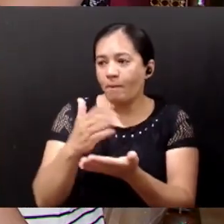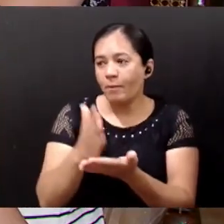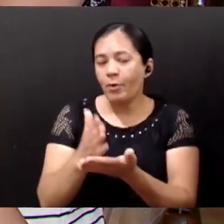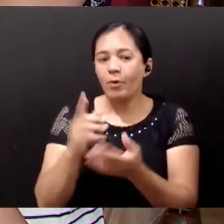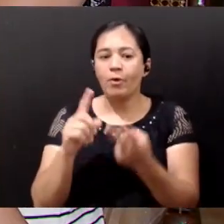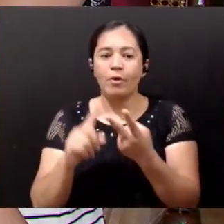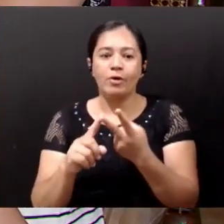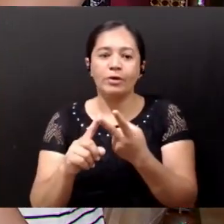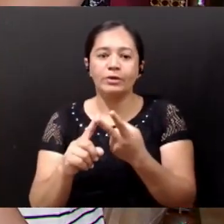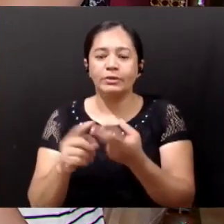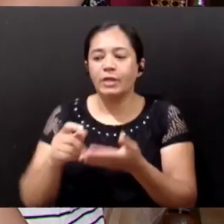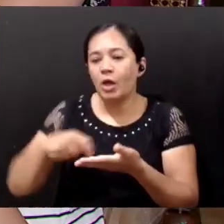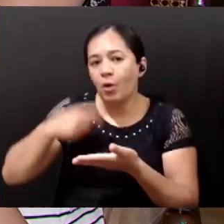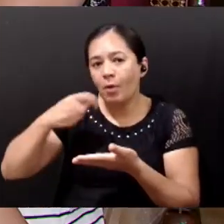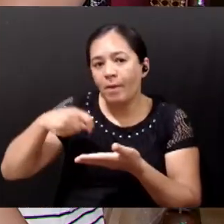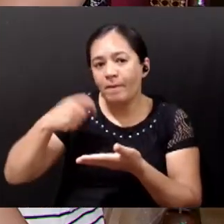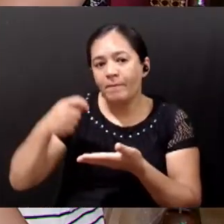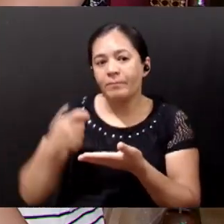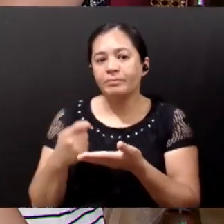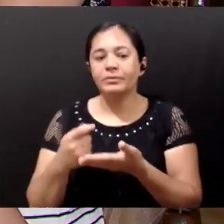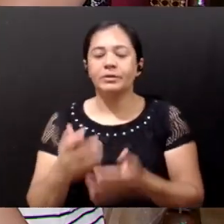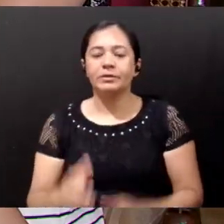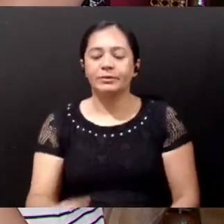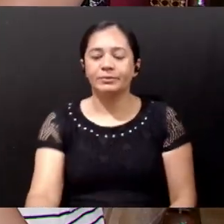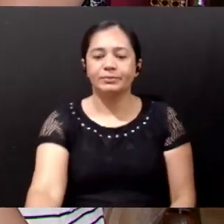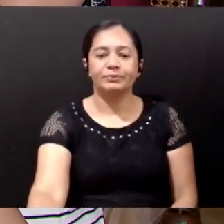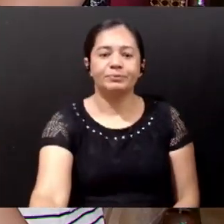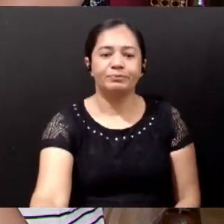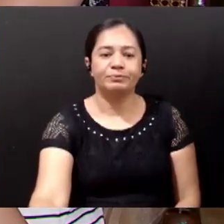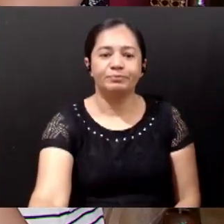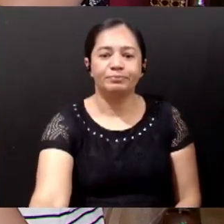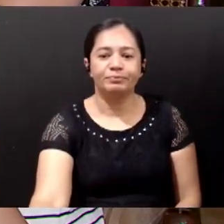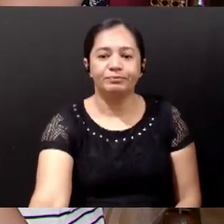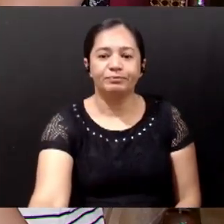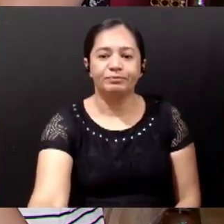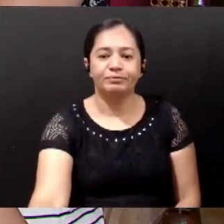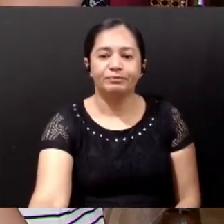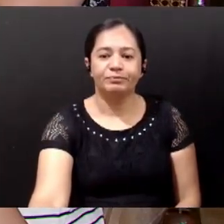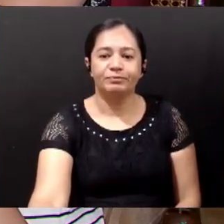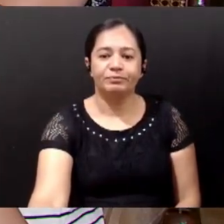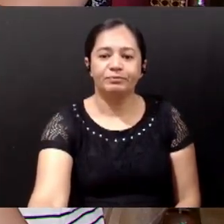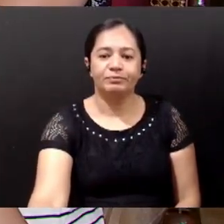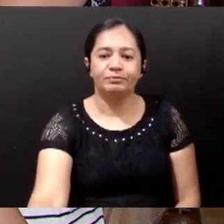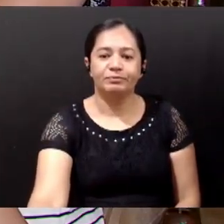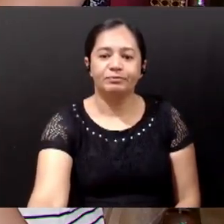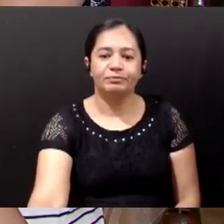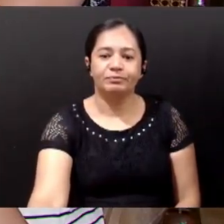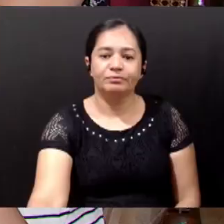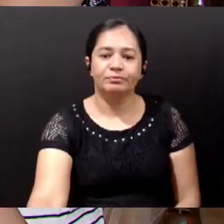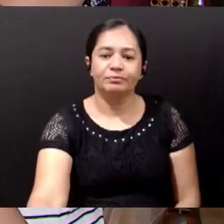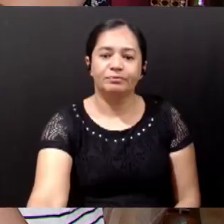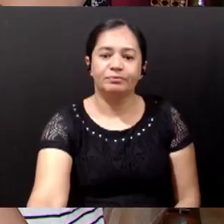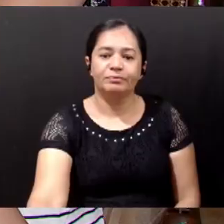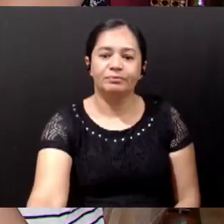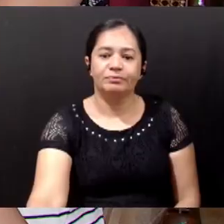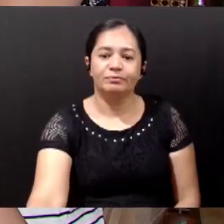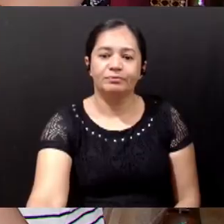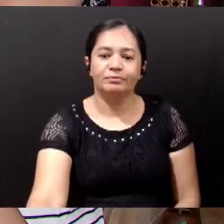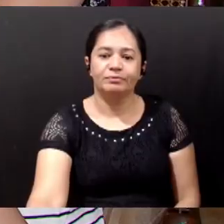marmita, uma refeição, e quem passava pegava. Então era mais no quem tem para doar e quem precisa